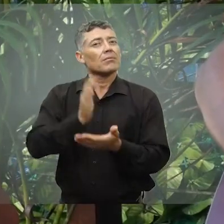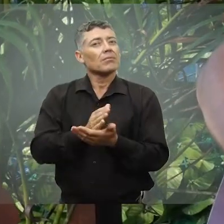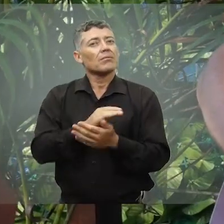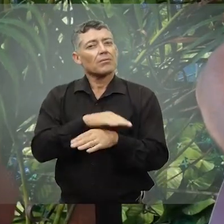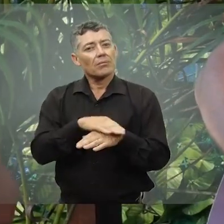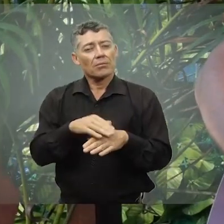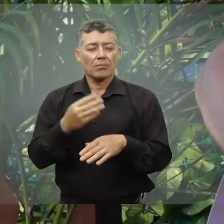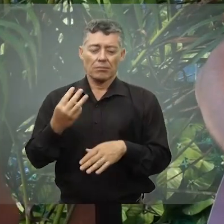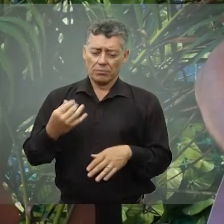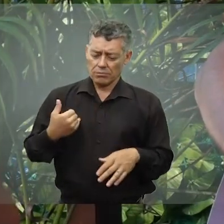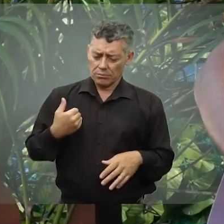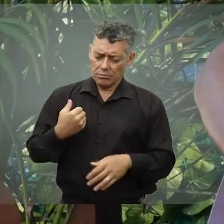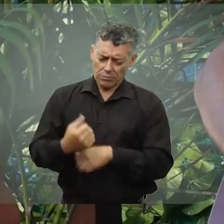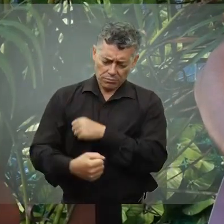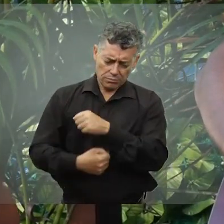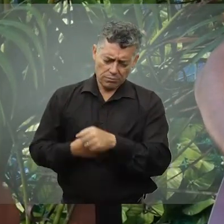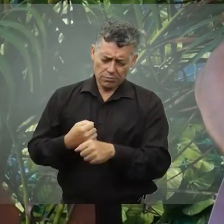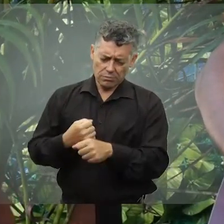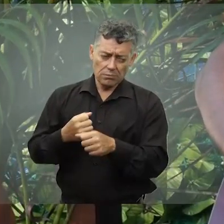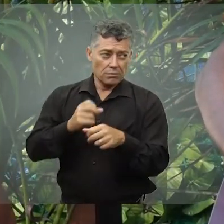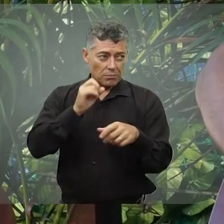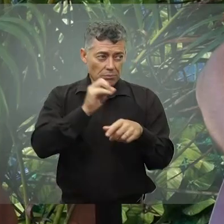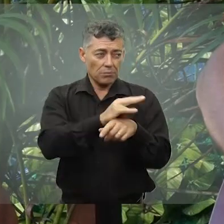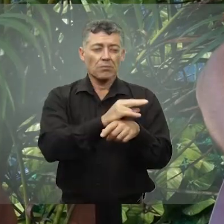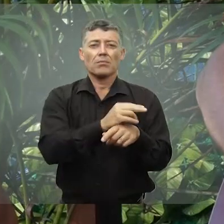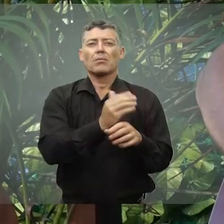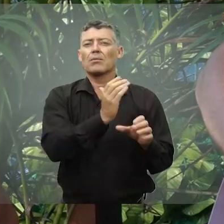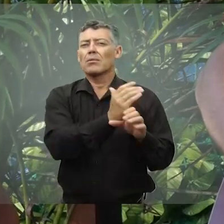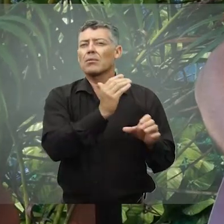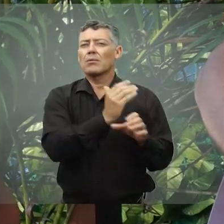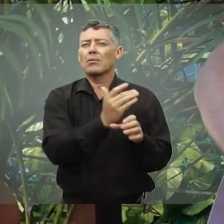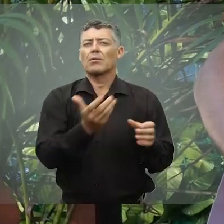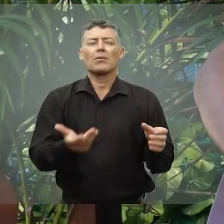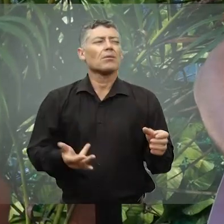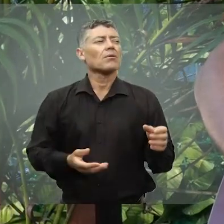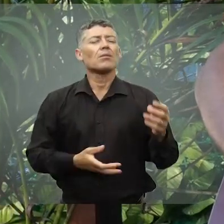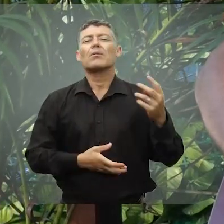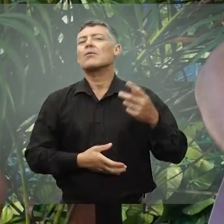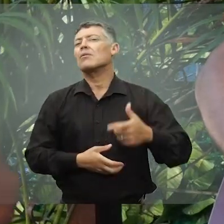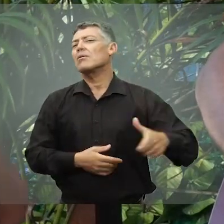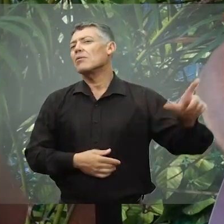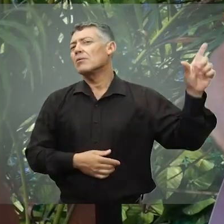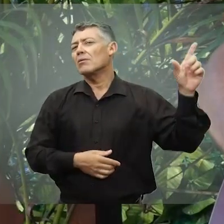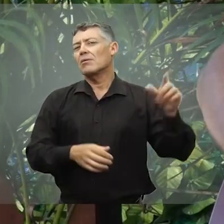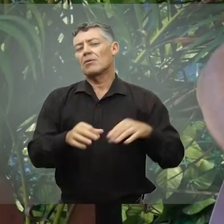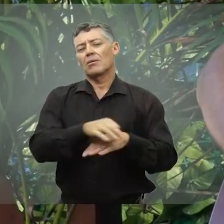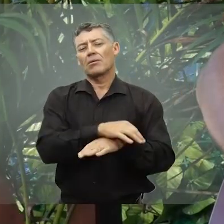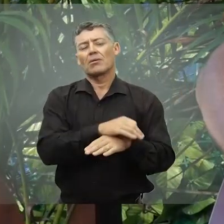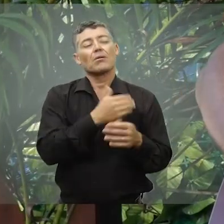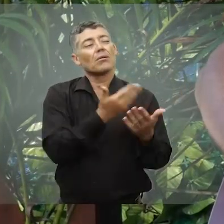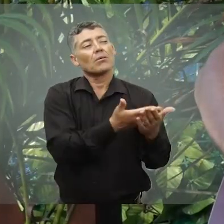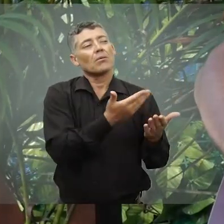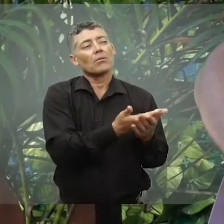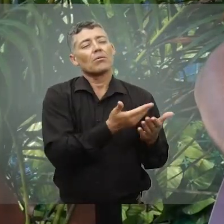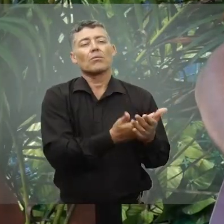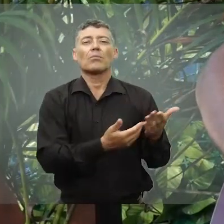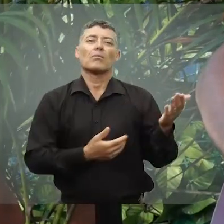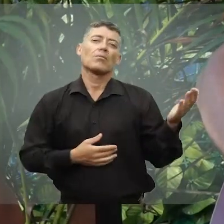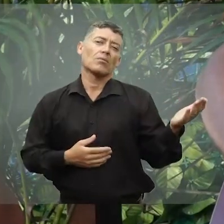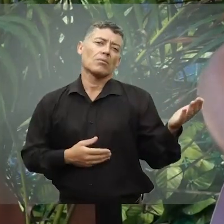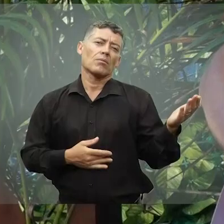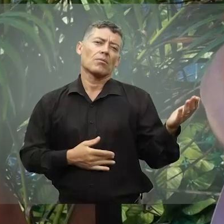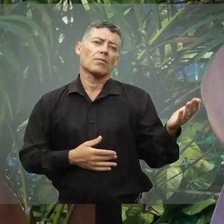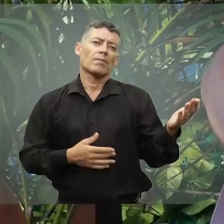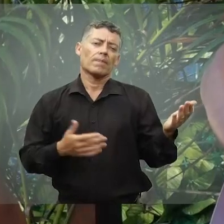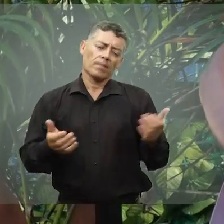Acabou o terceiro ano, passei no vestibular para fazer engenharia agrimensura. E aí, estava estudando, fui dar